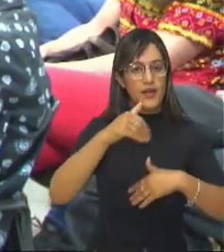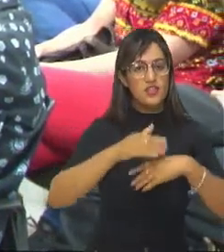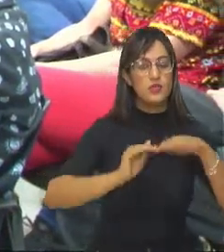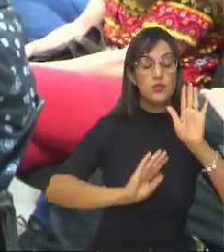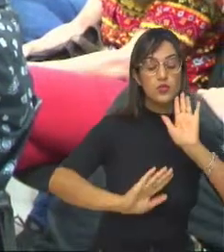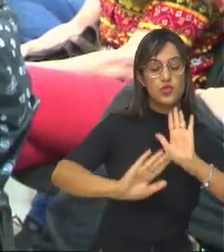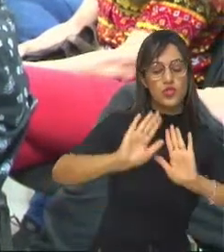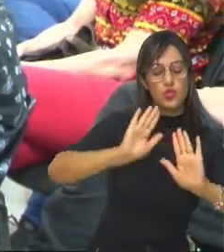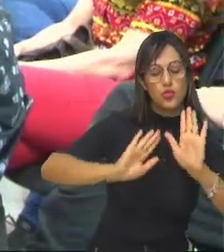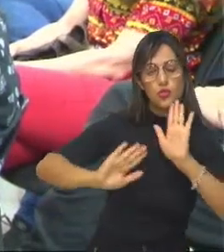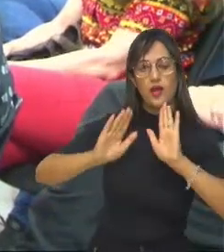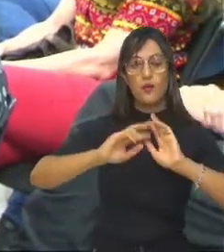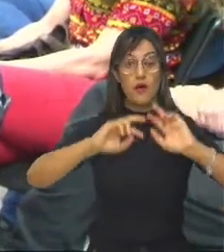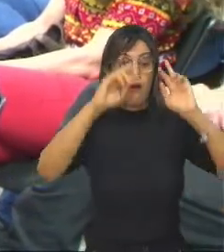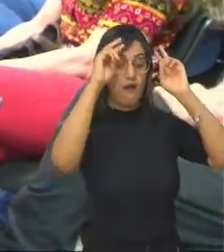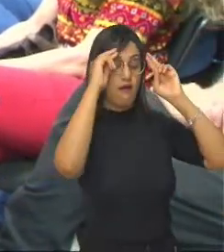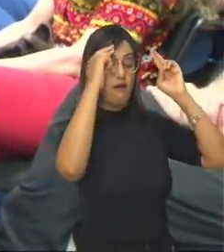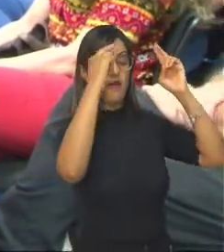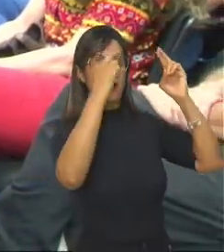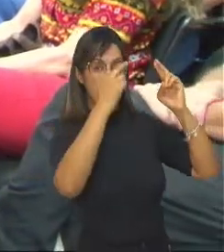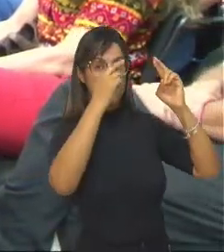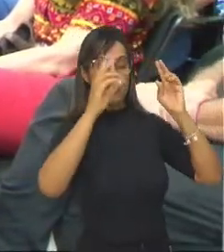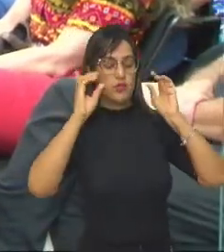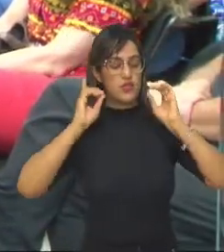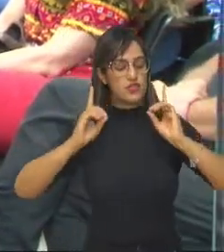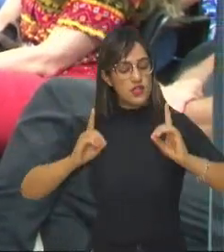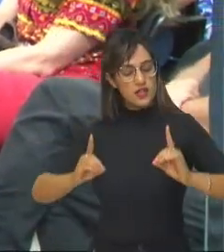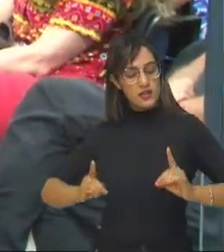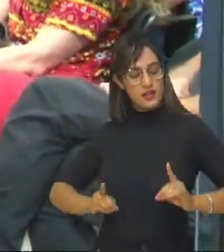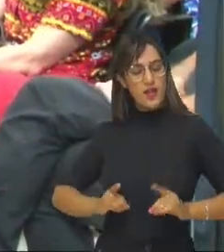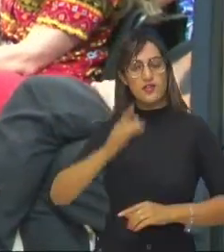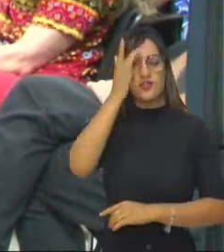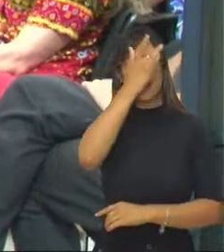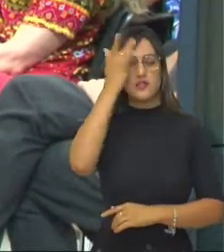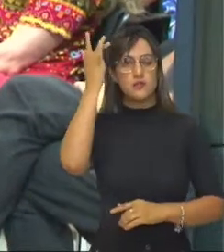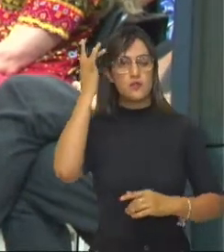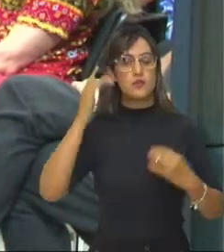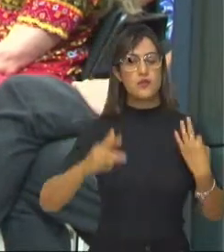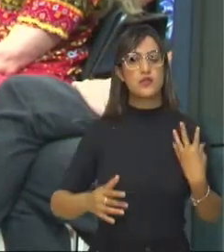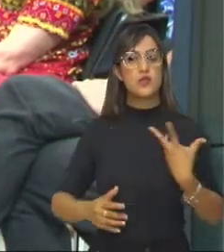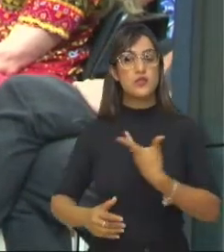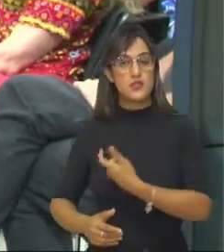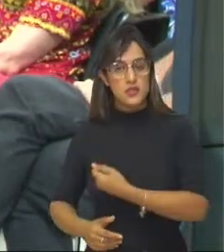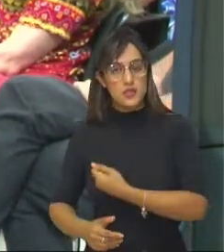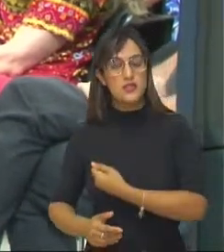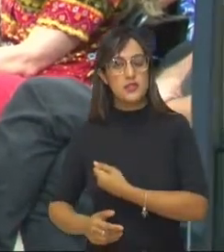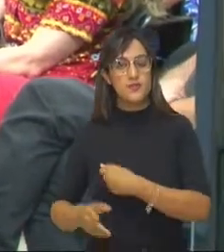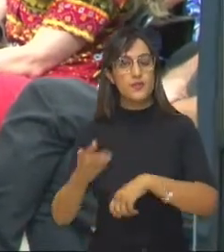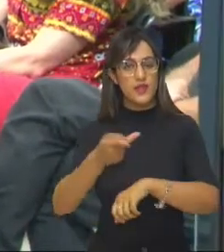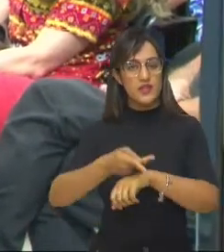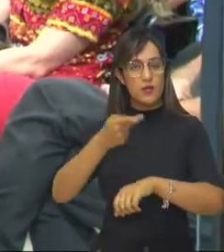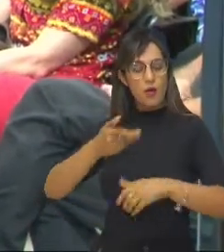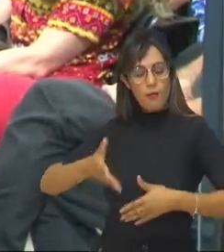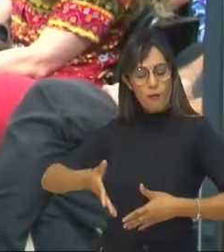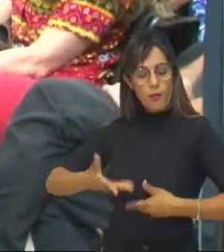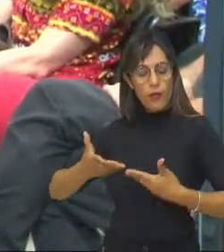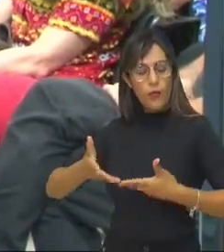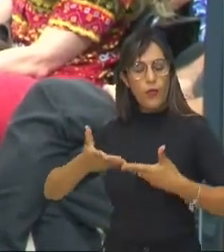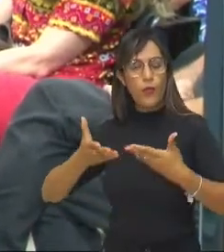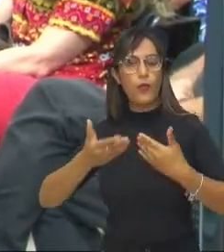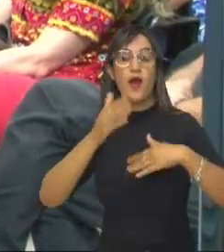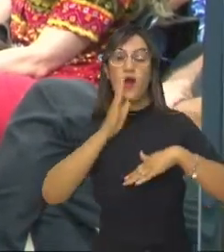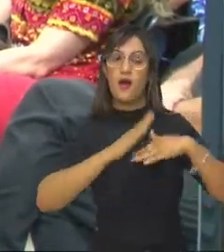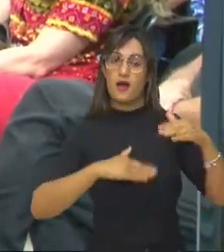cuidado, respeito e dignidade das pessoas trans. Esse prêmio é para fomentar as